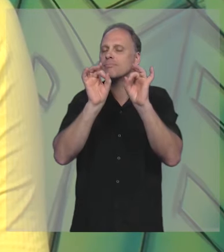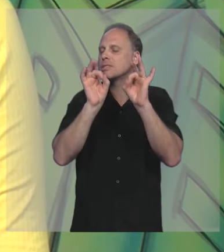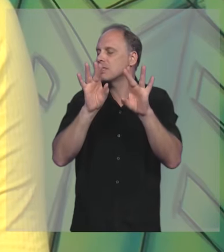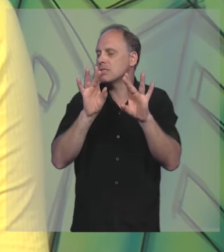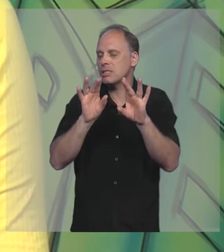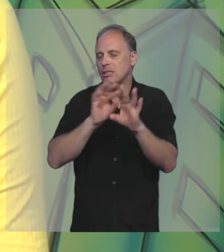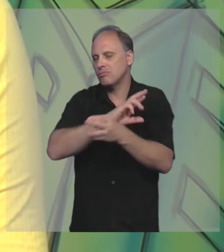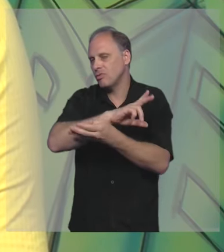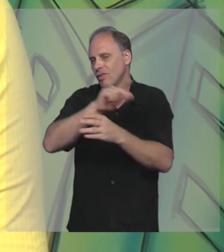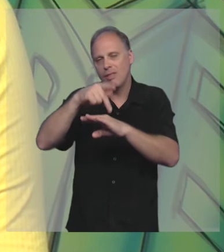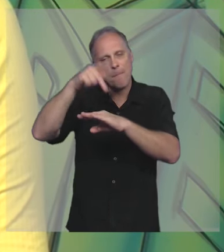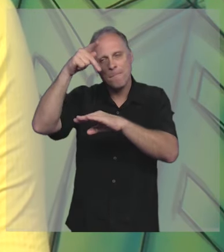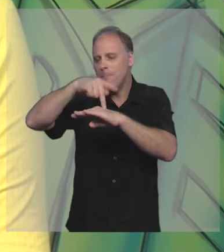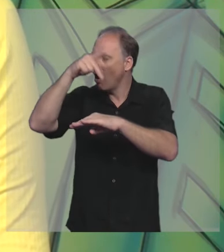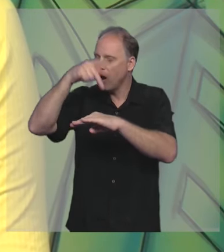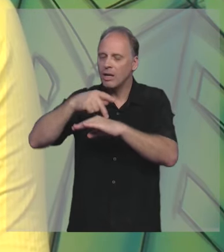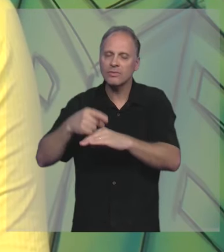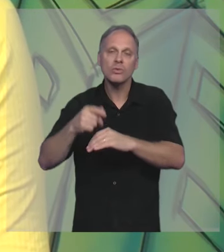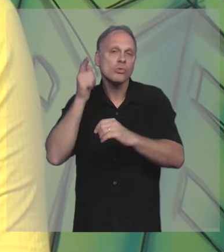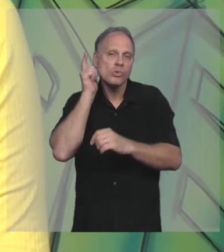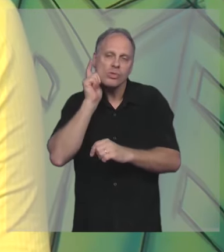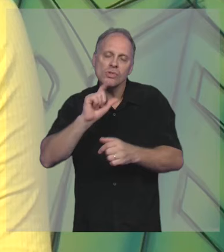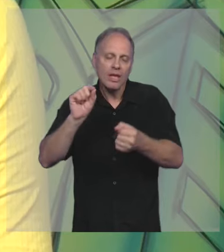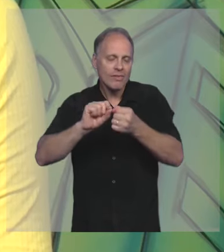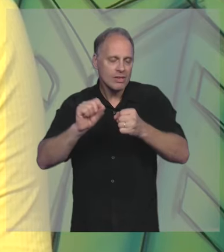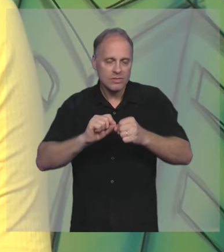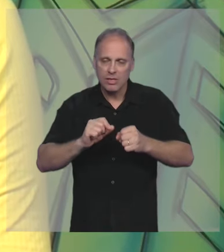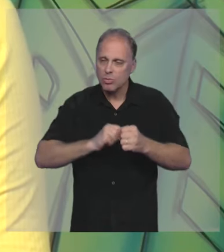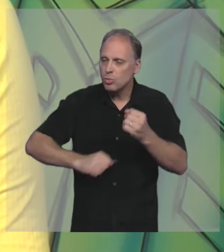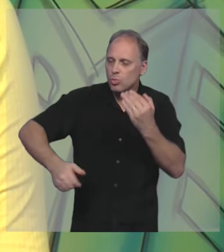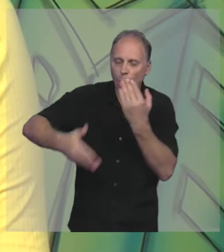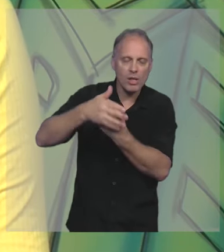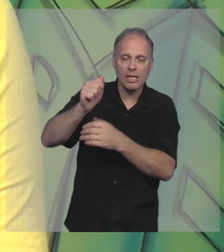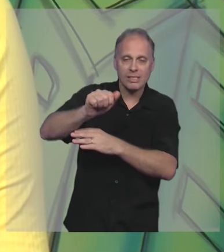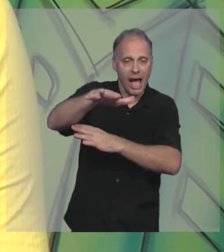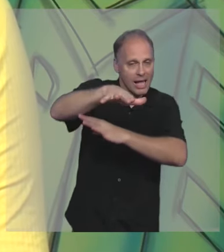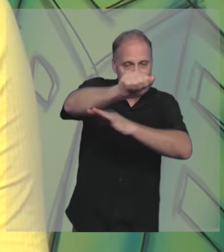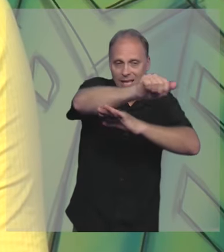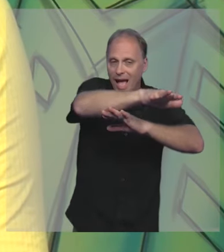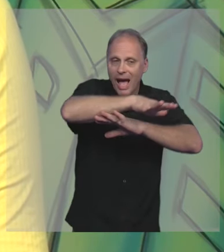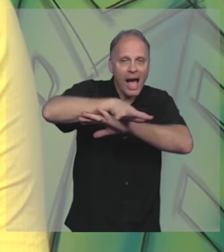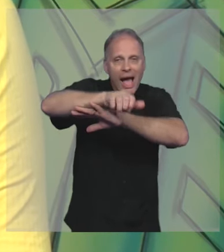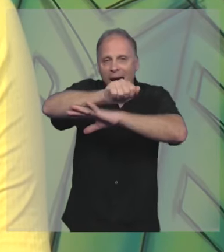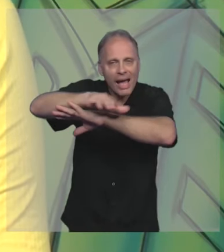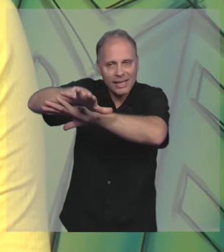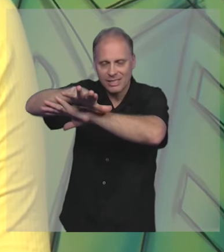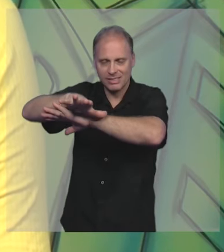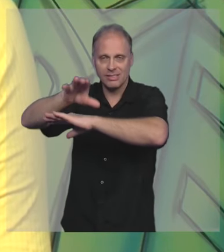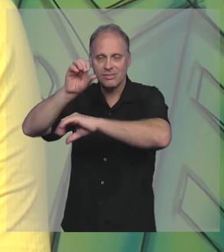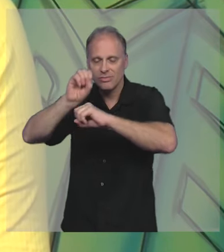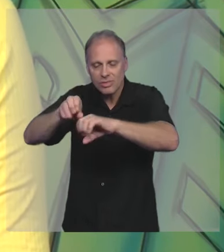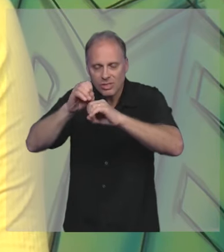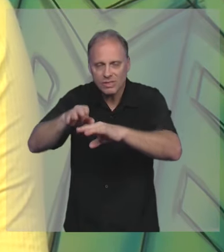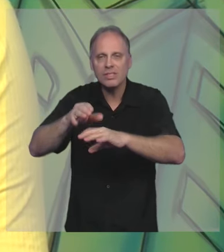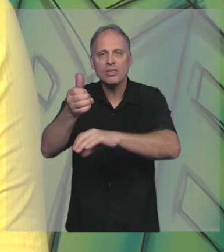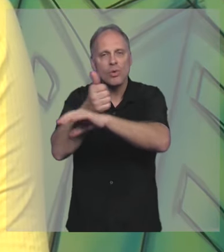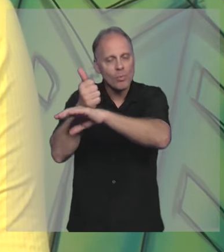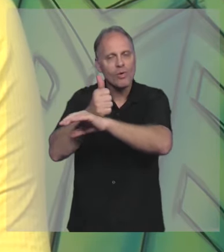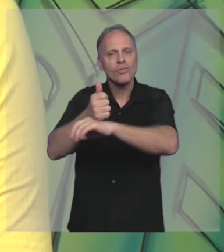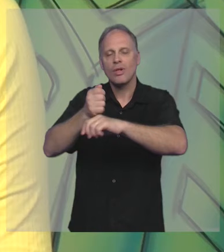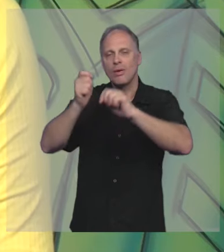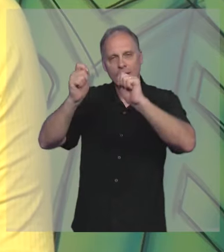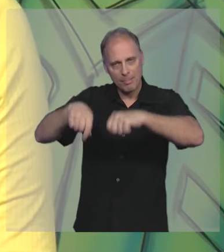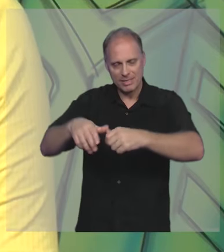especializações, inúmeras pós, né? Consegue abranger todas as áreas, todos os campos. E como que tu faz